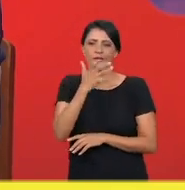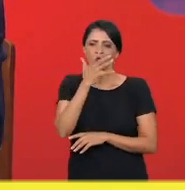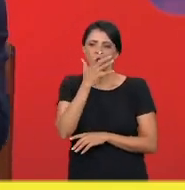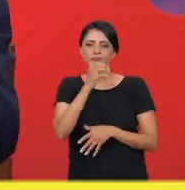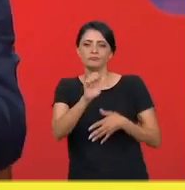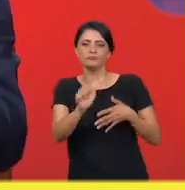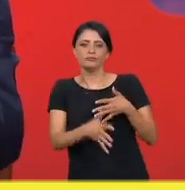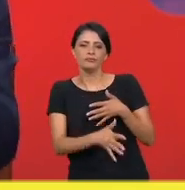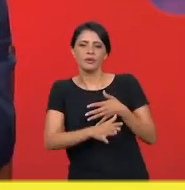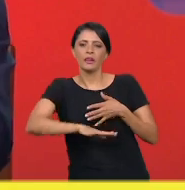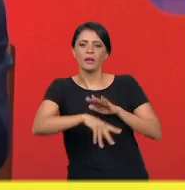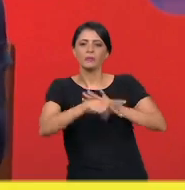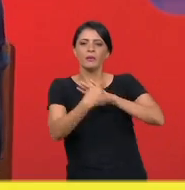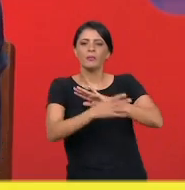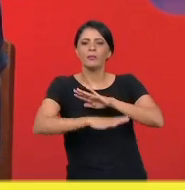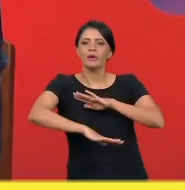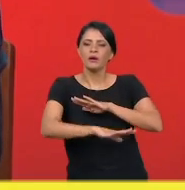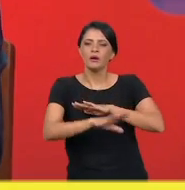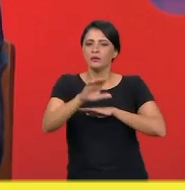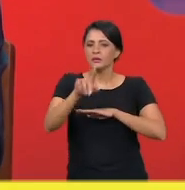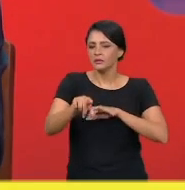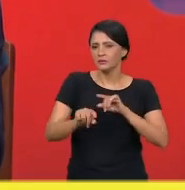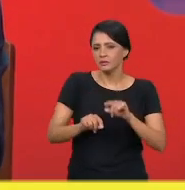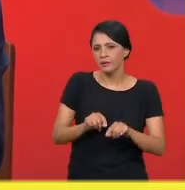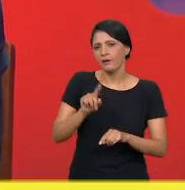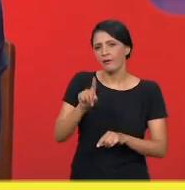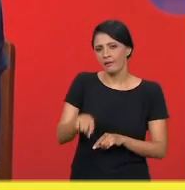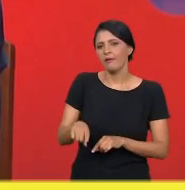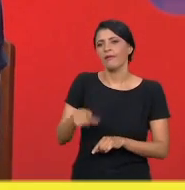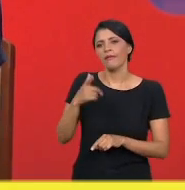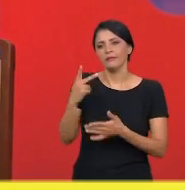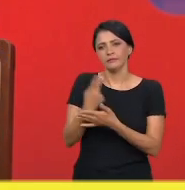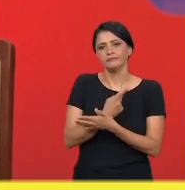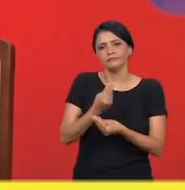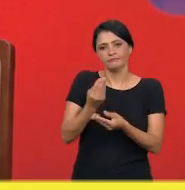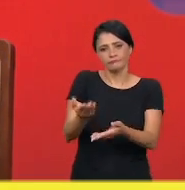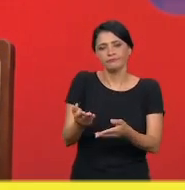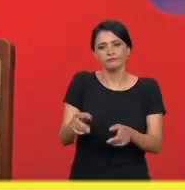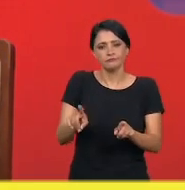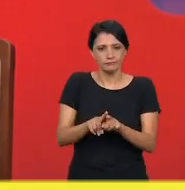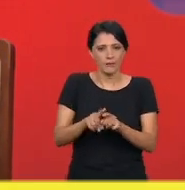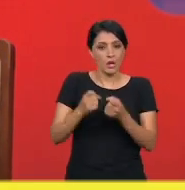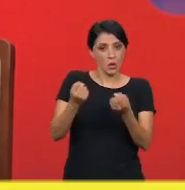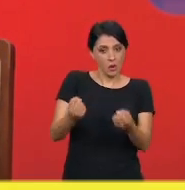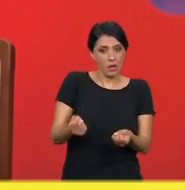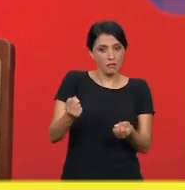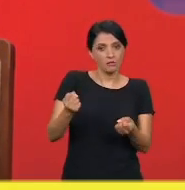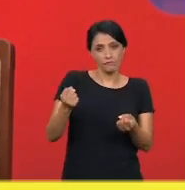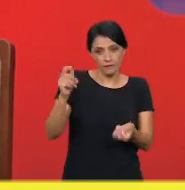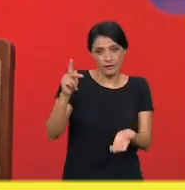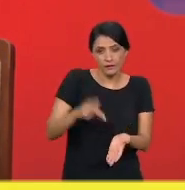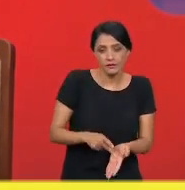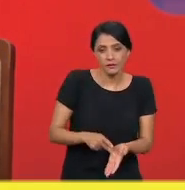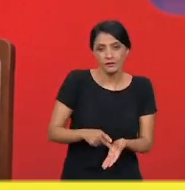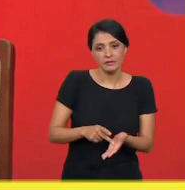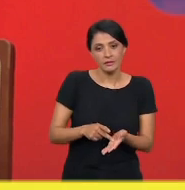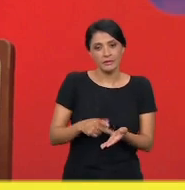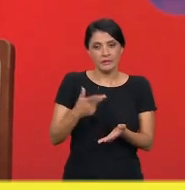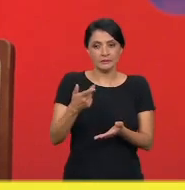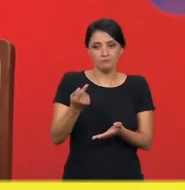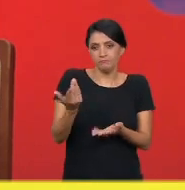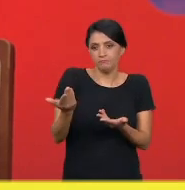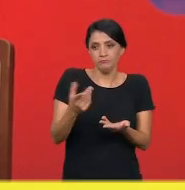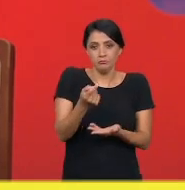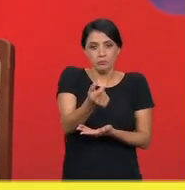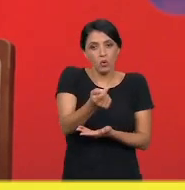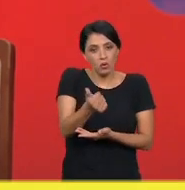na própria área. Enfim, é uma situação que está posta e é uma situação complexa, de fato, esse fato da gente ter poucas mulheres